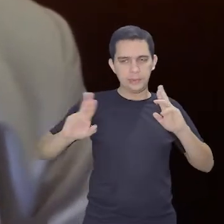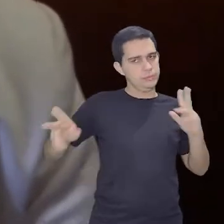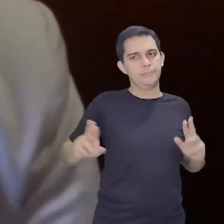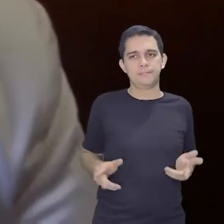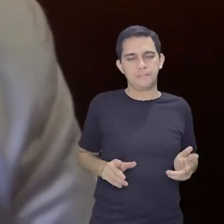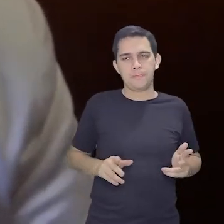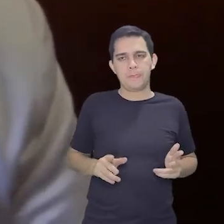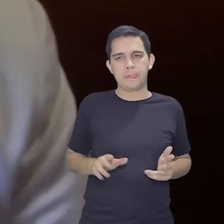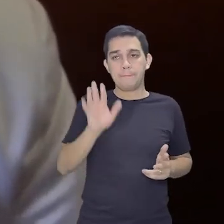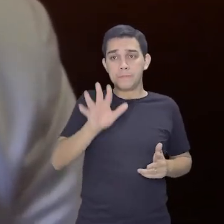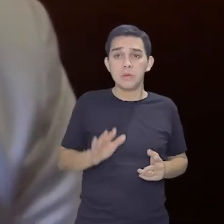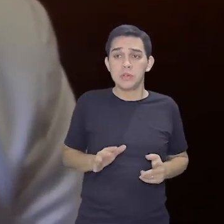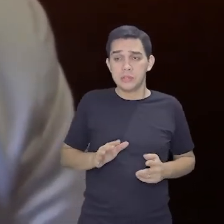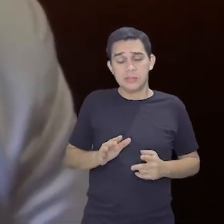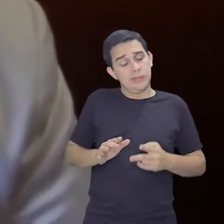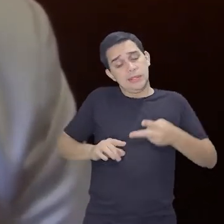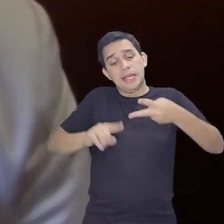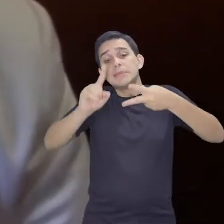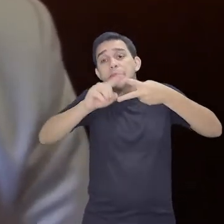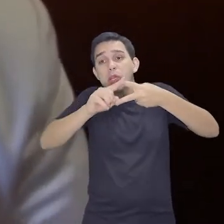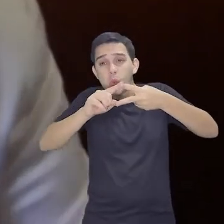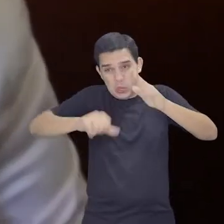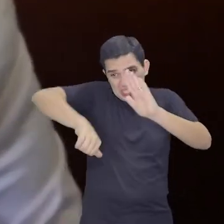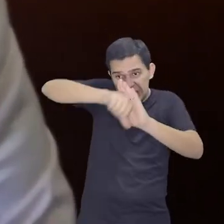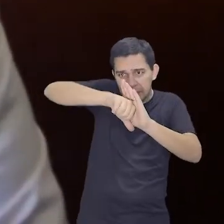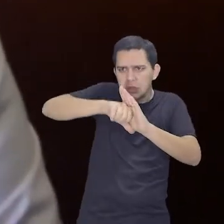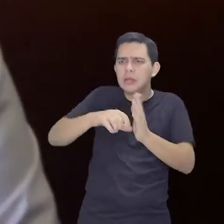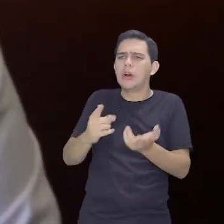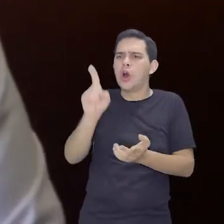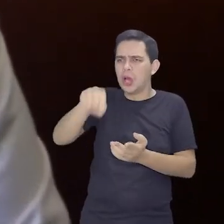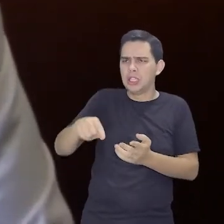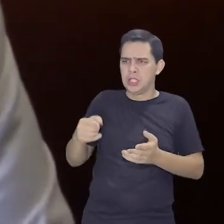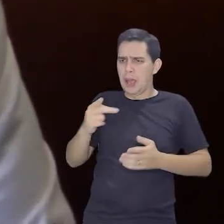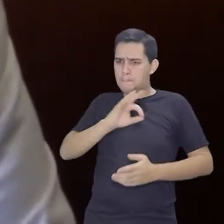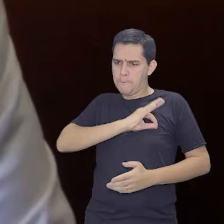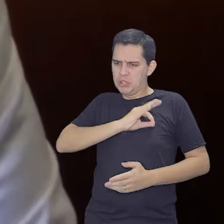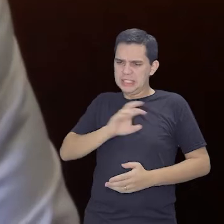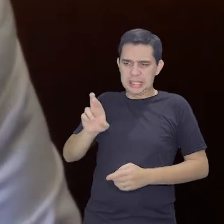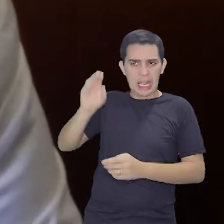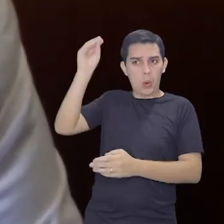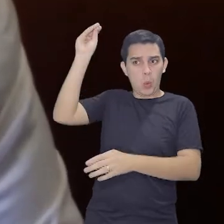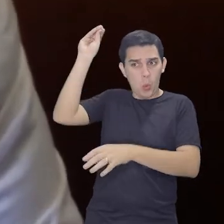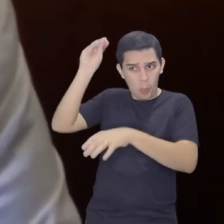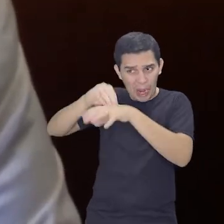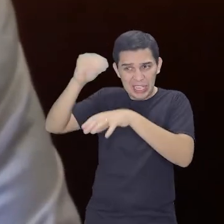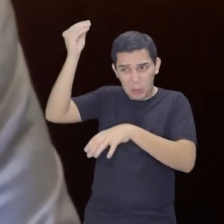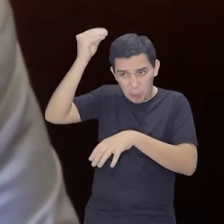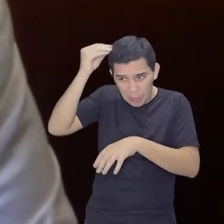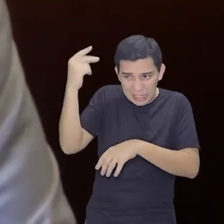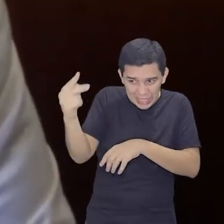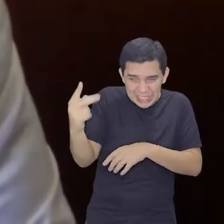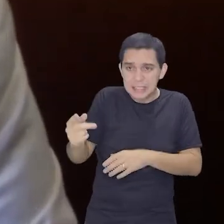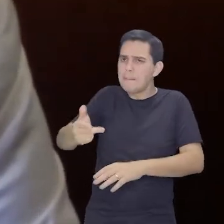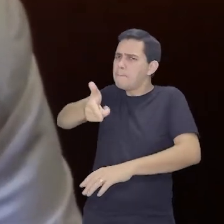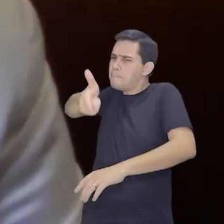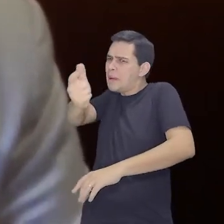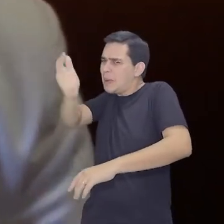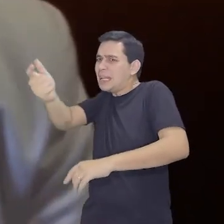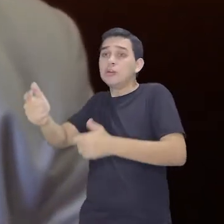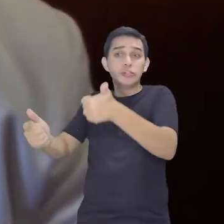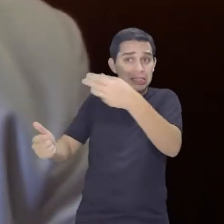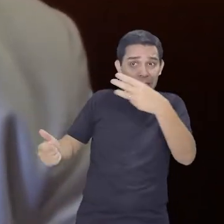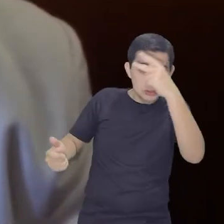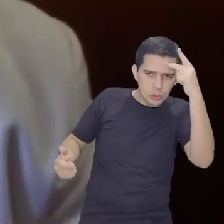provas da execução. Mas o objetivo do inquérito militar era